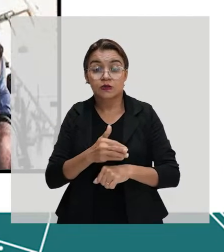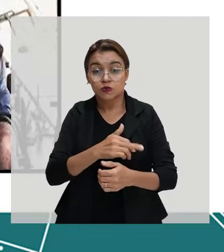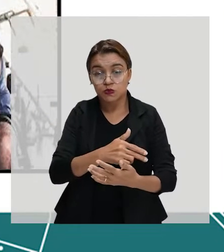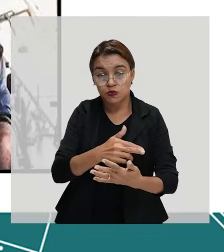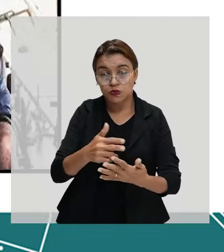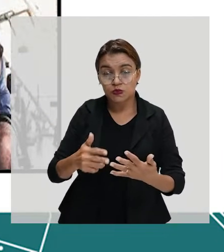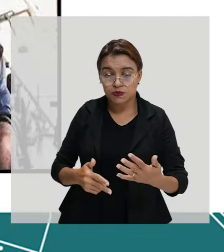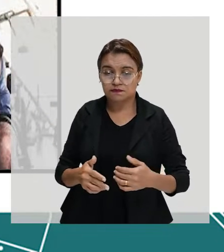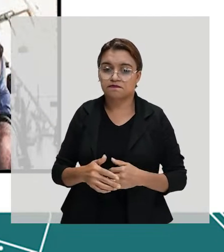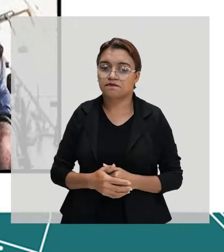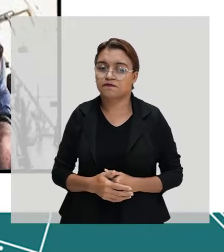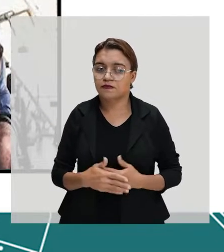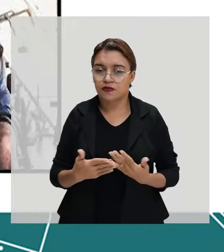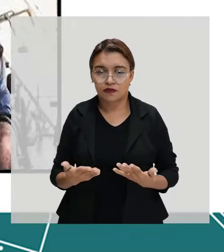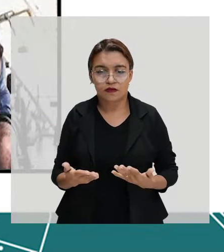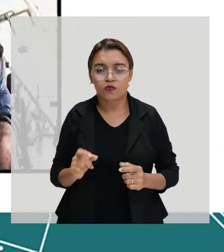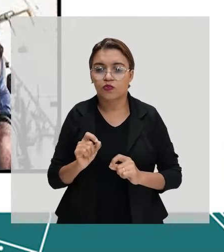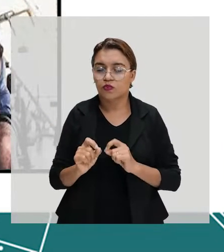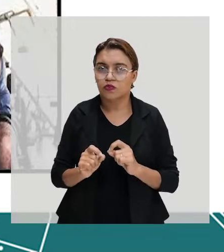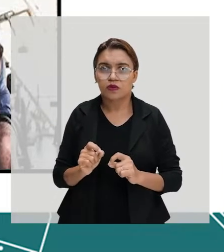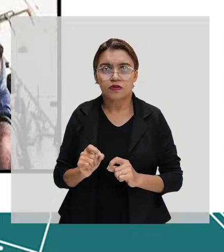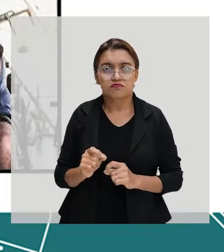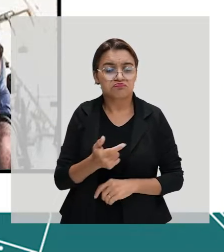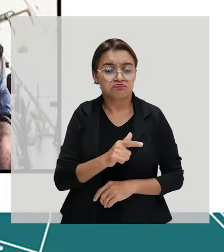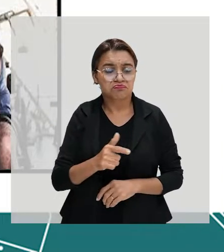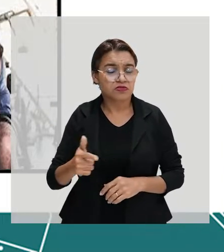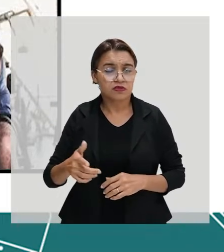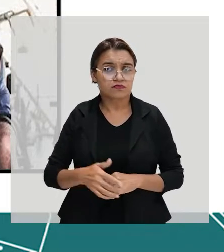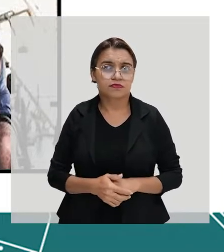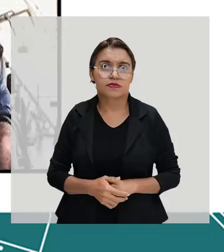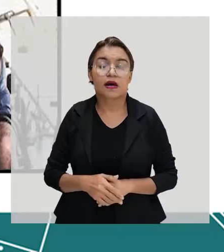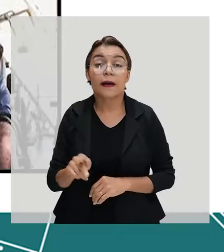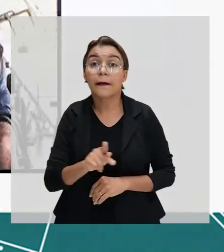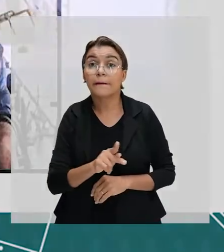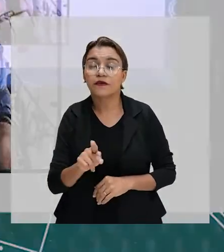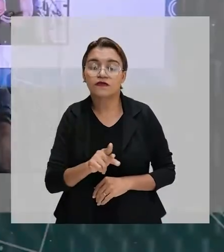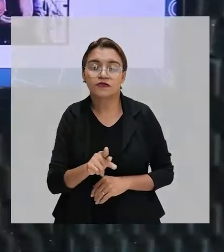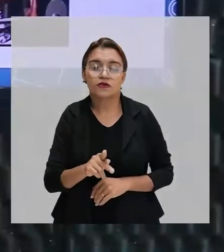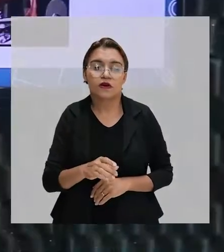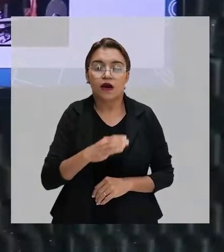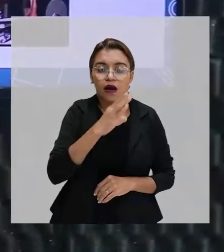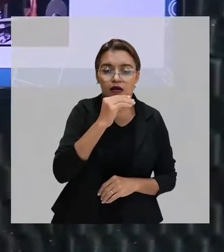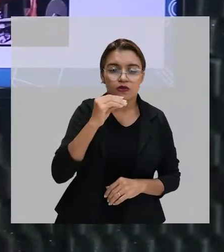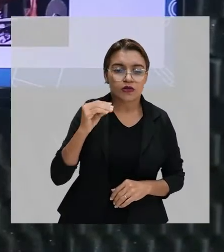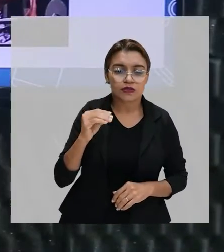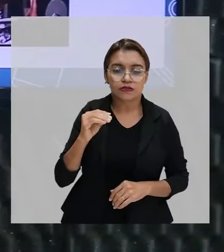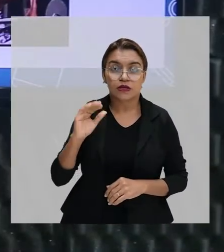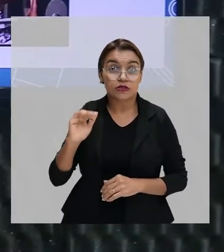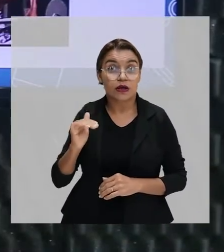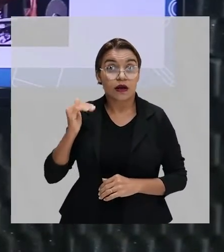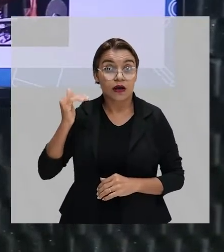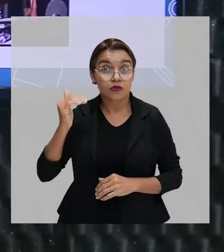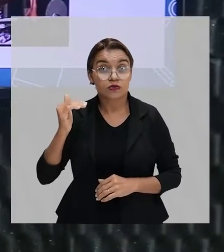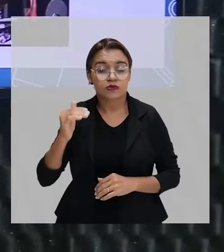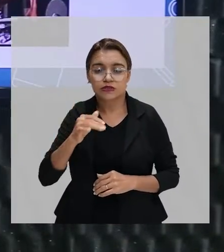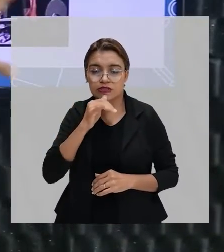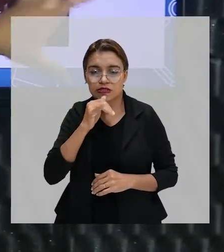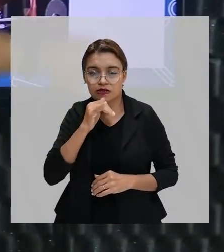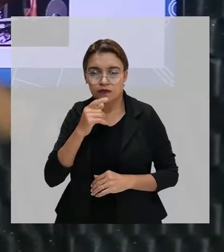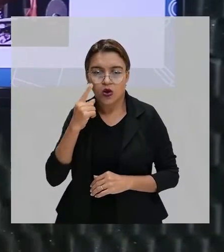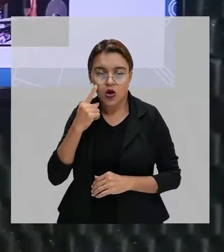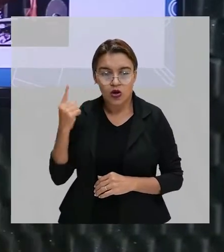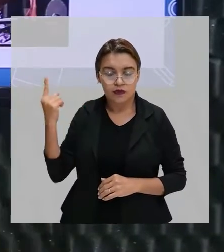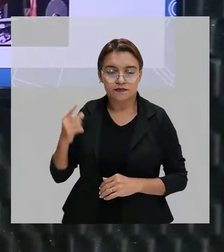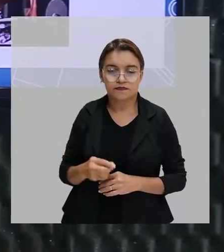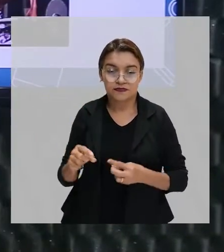biológica então isso aqui não existe aproximo tá desde adolescente e adulto o vídeo se nós pegarmos